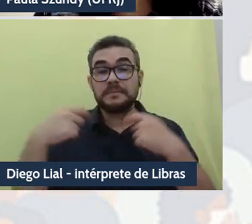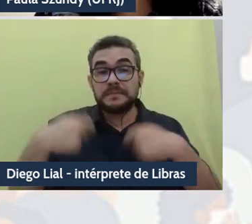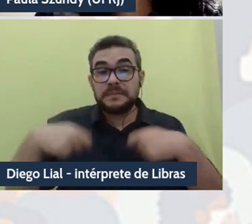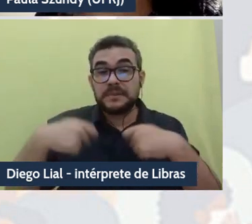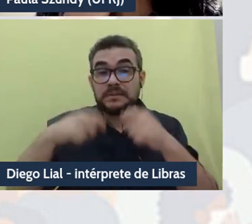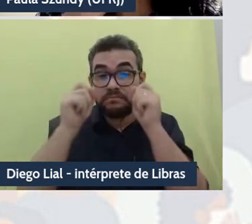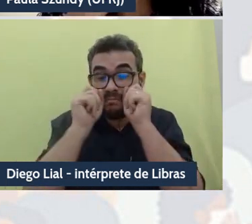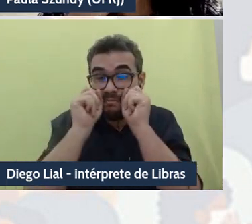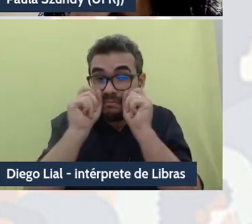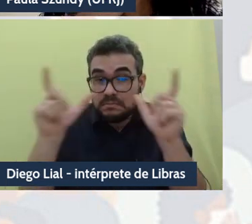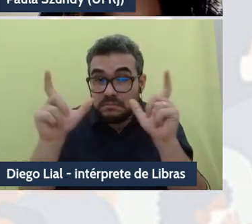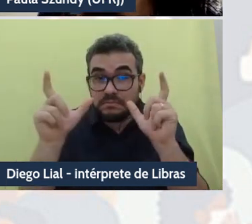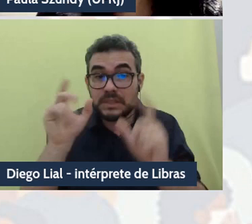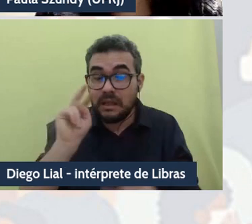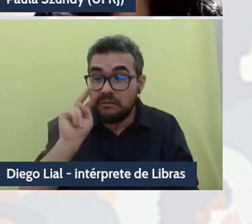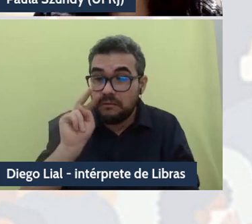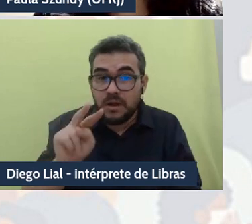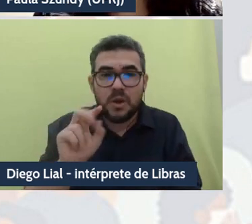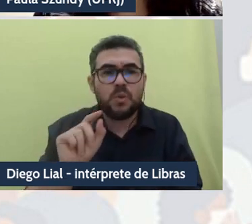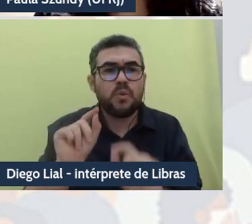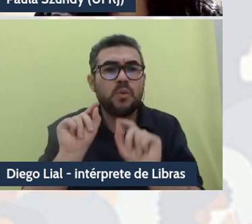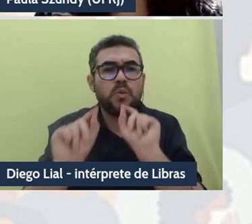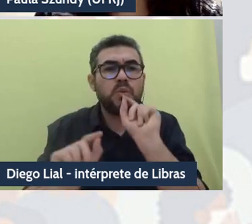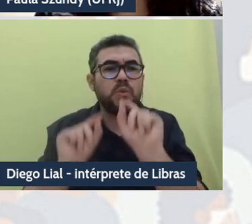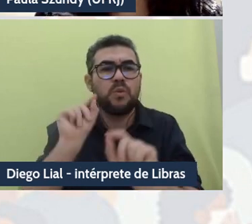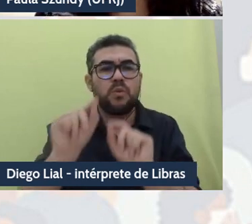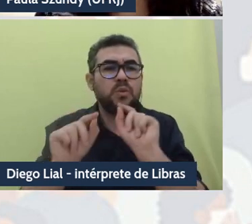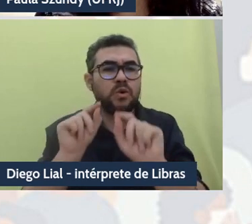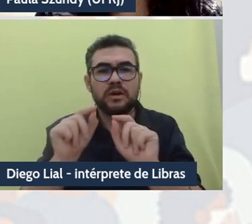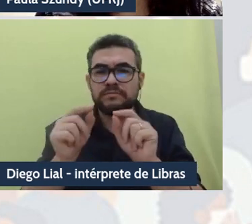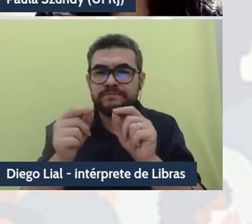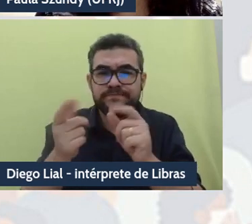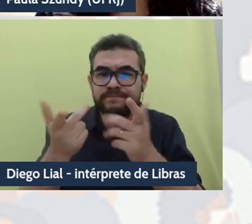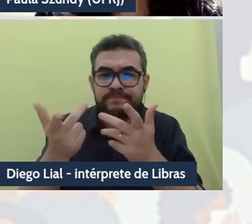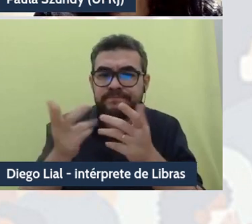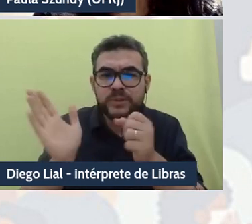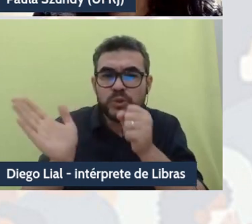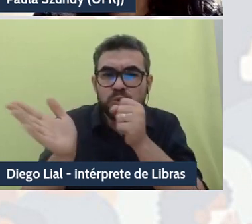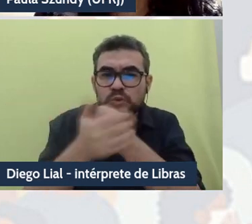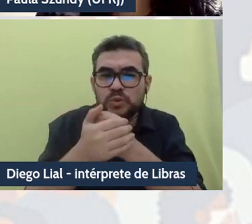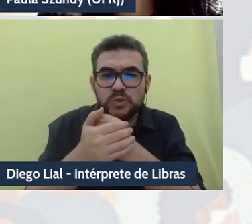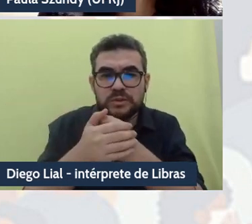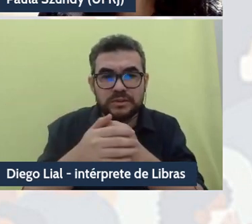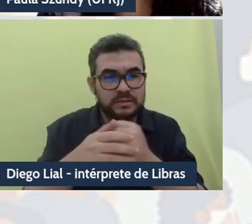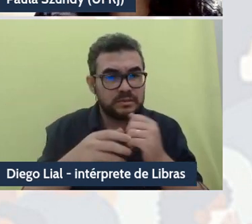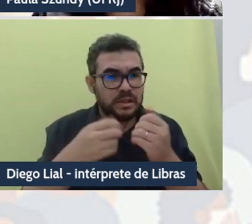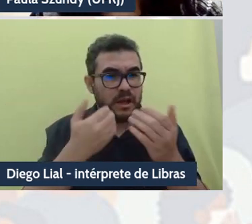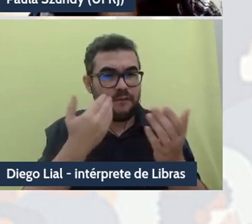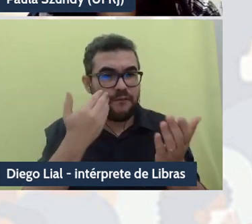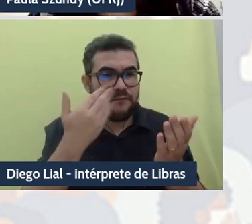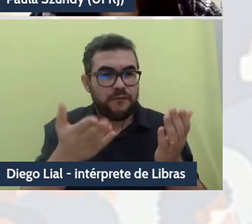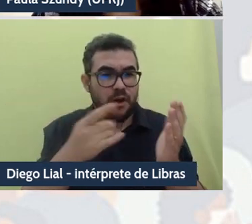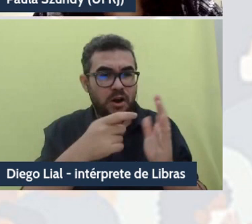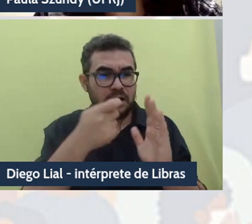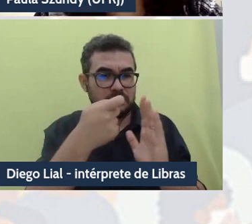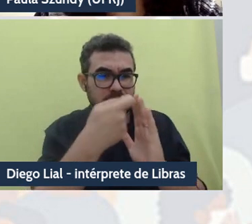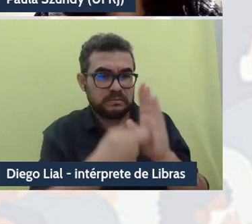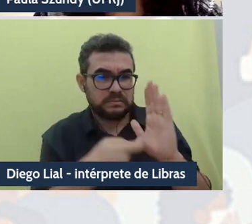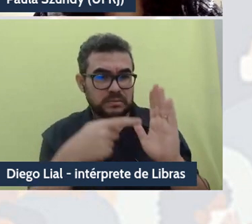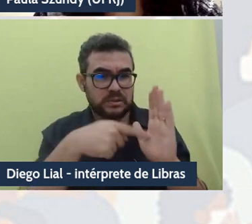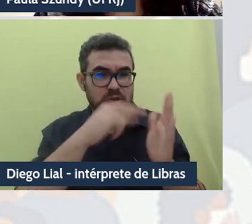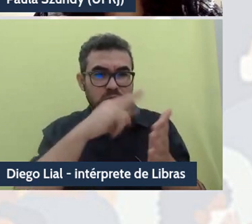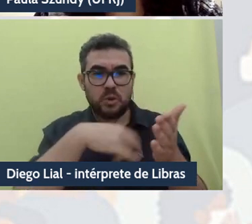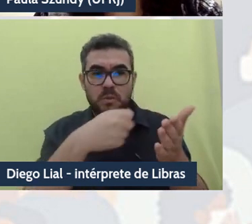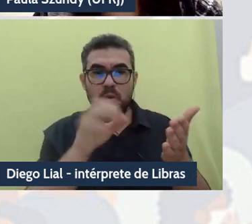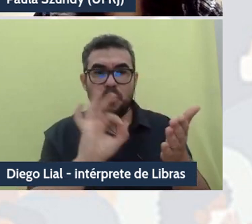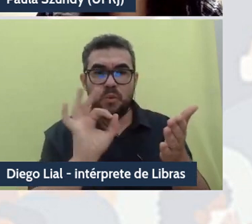estão explícitas, né, nesses documentos. Aí é assim que eu penso, né,